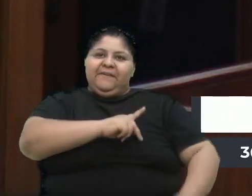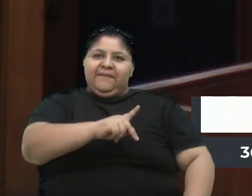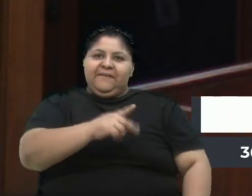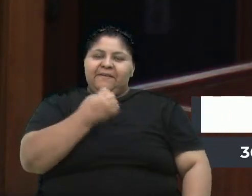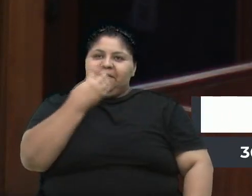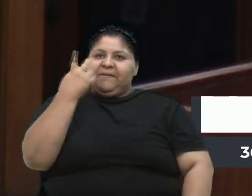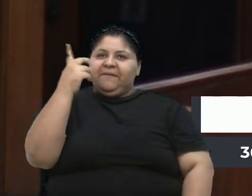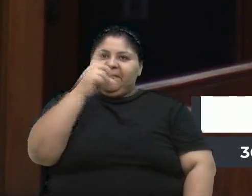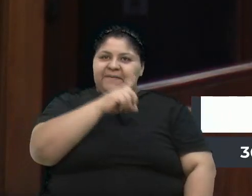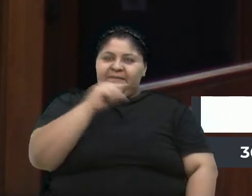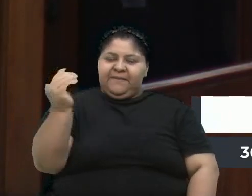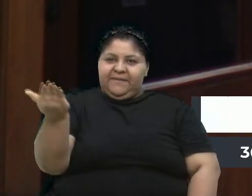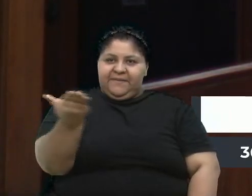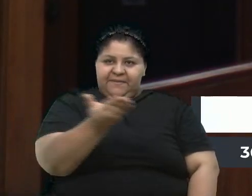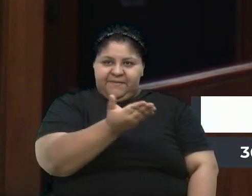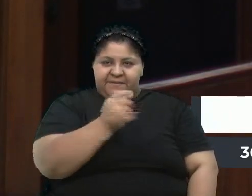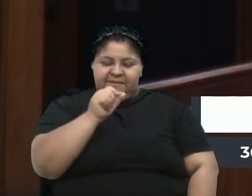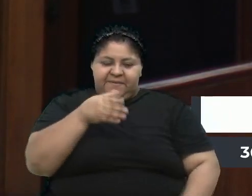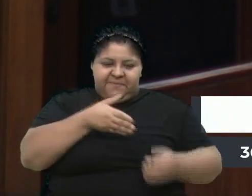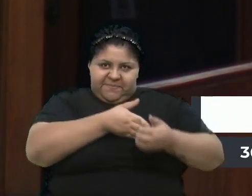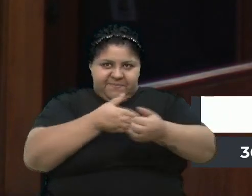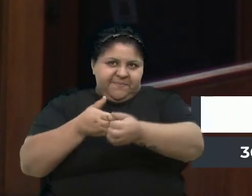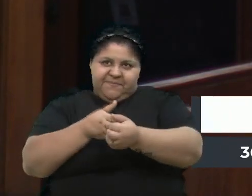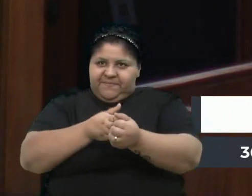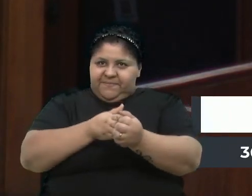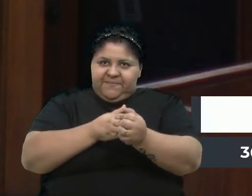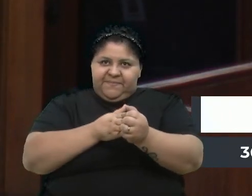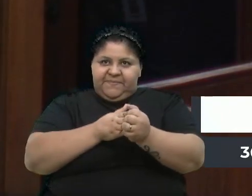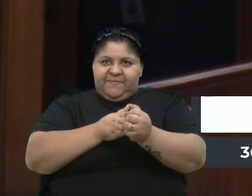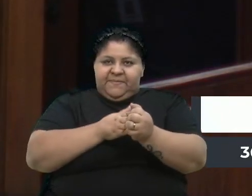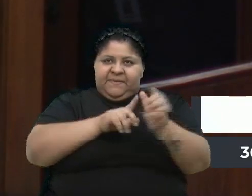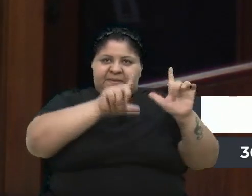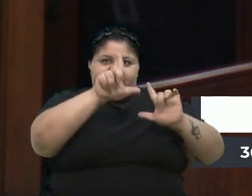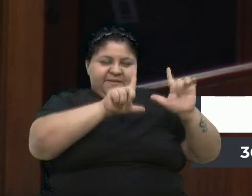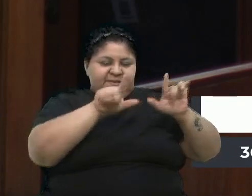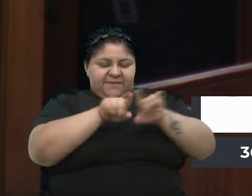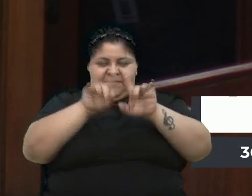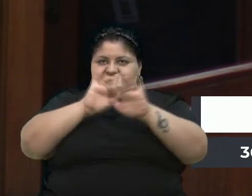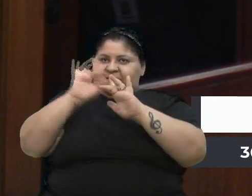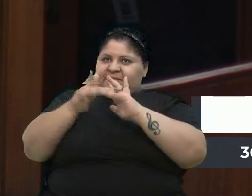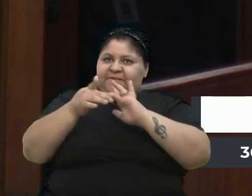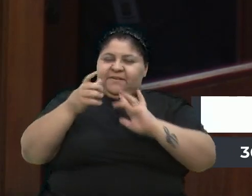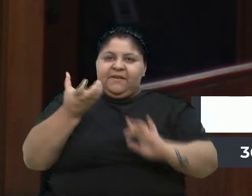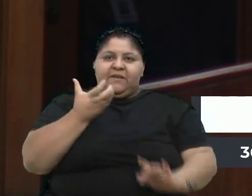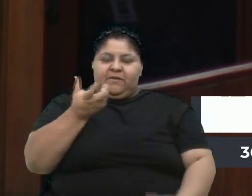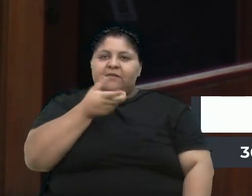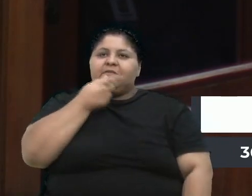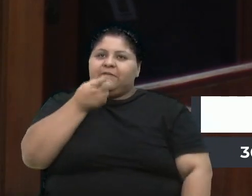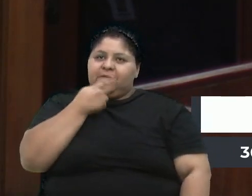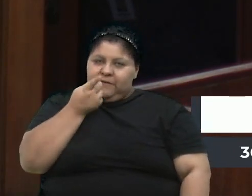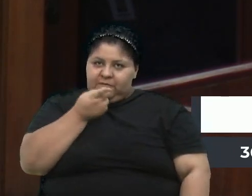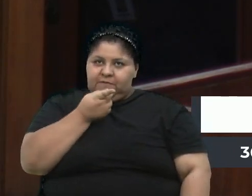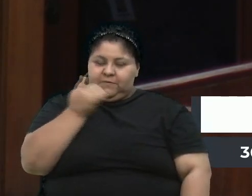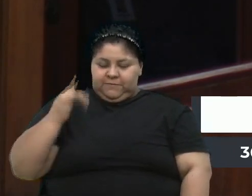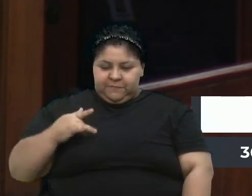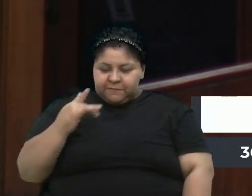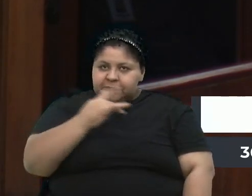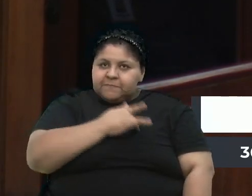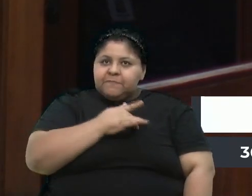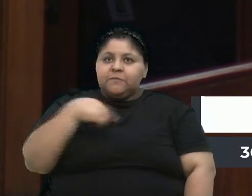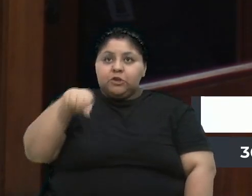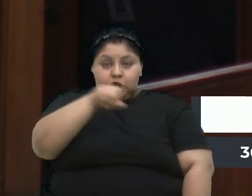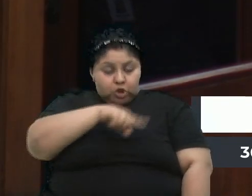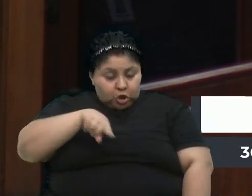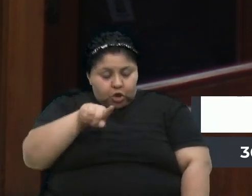Bom dia e também bom dia a todos que nos acompanham através do canal 16 das redes sociais. Eu quero falar de saúde. Nós